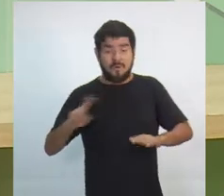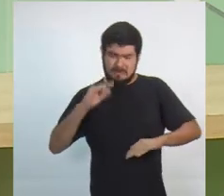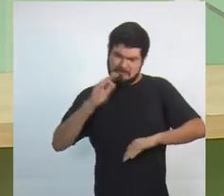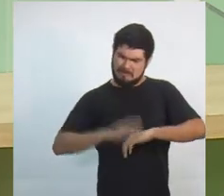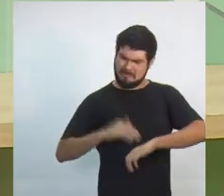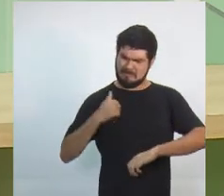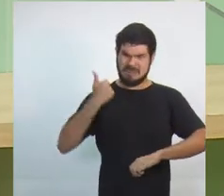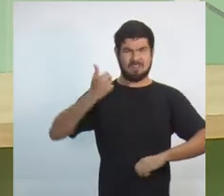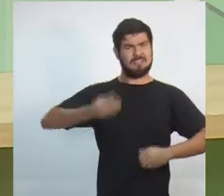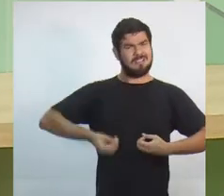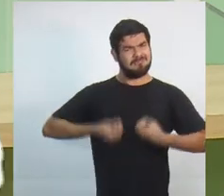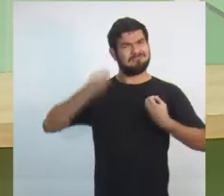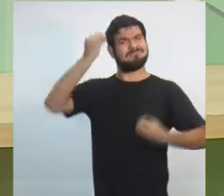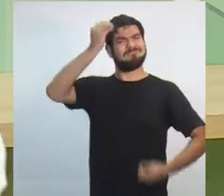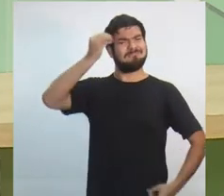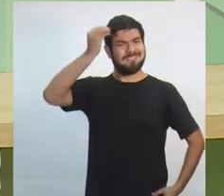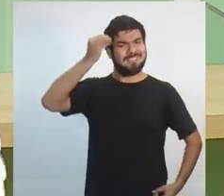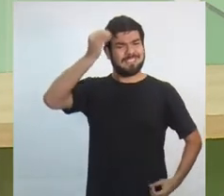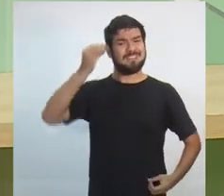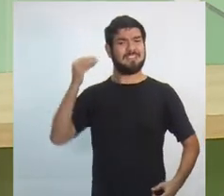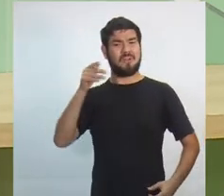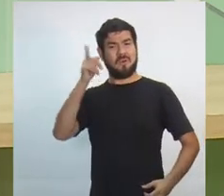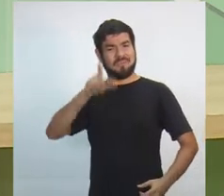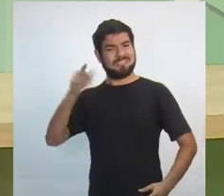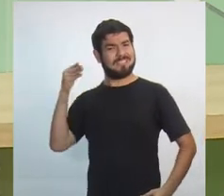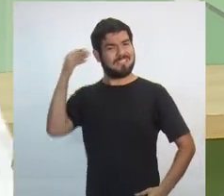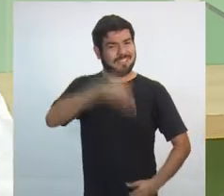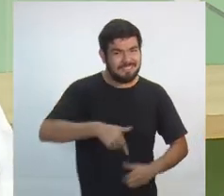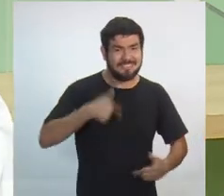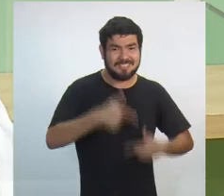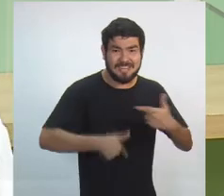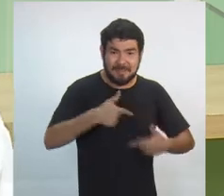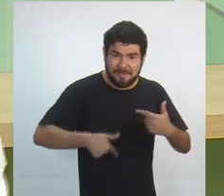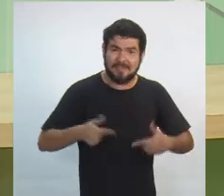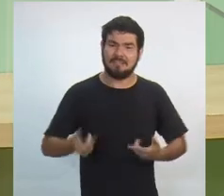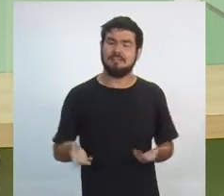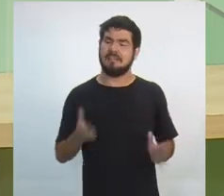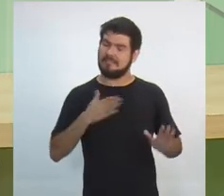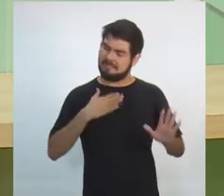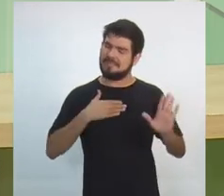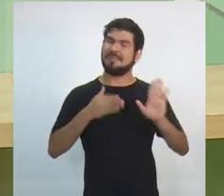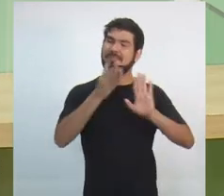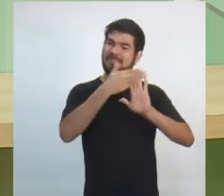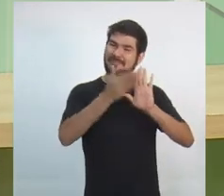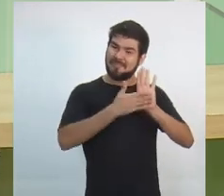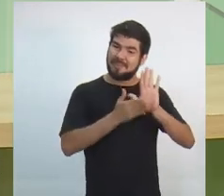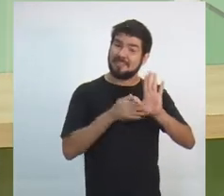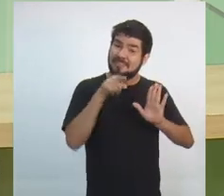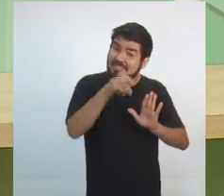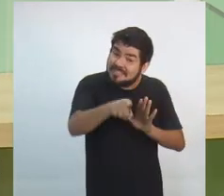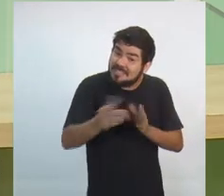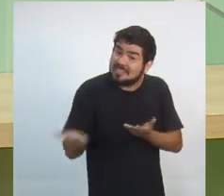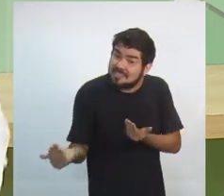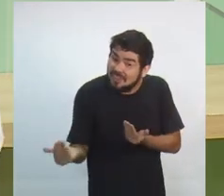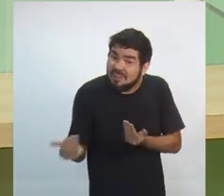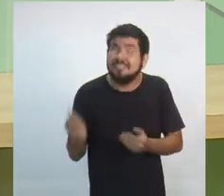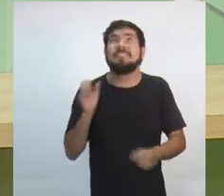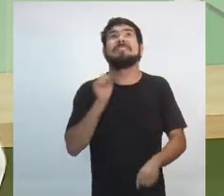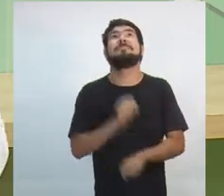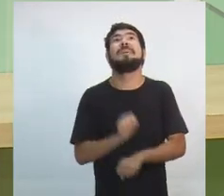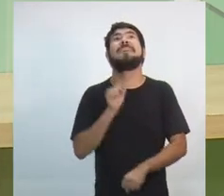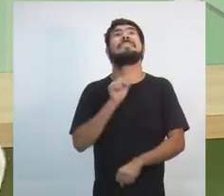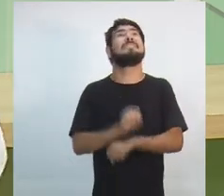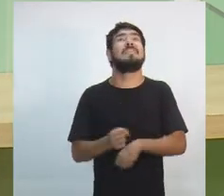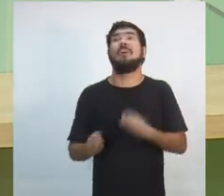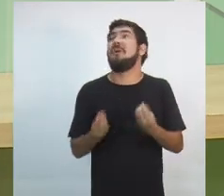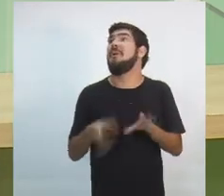uma vaga de trabalho no mercado competitivo que nós temos. São essas as propostas para que você, jovem, possa ter esperança de que